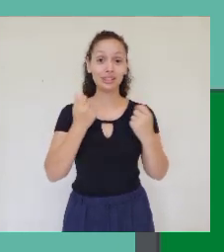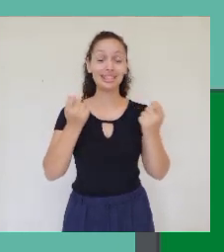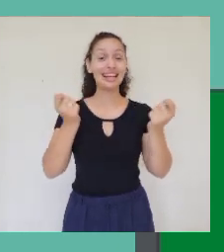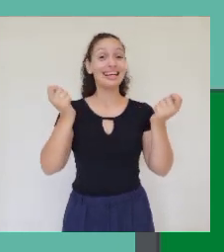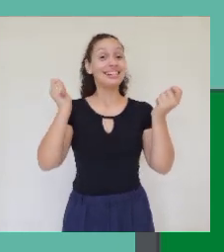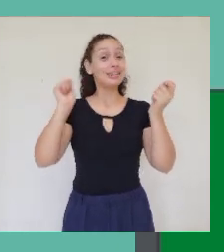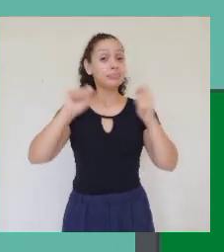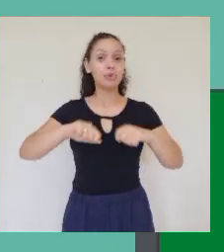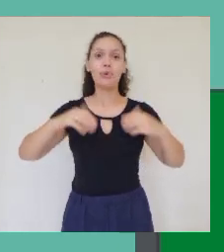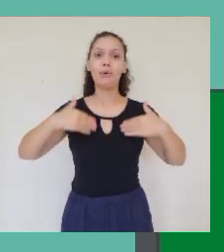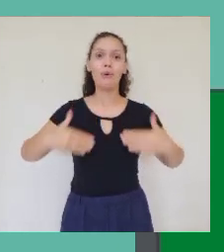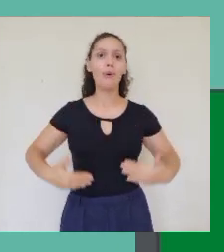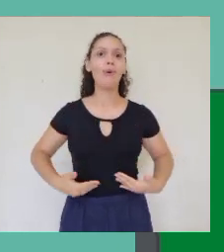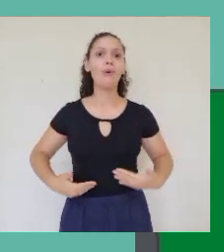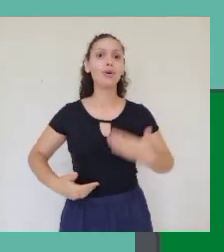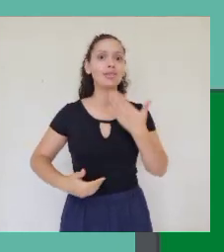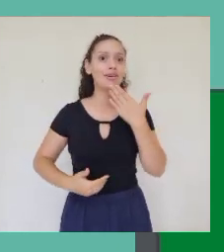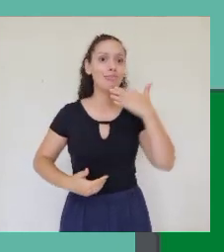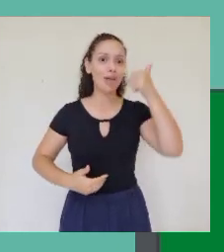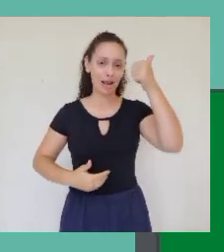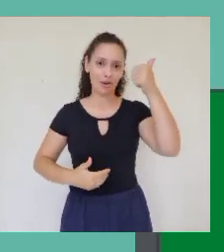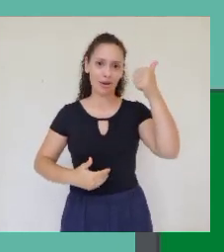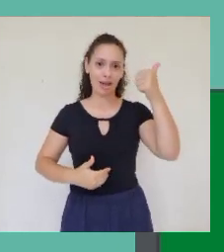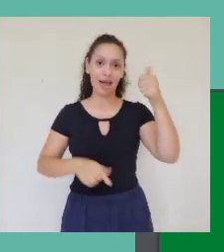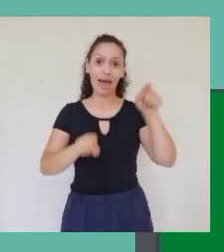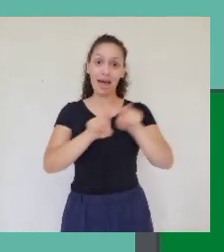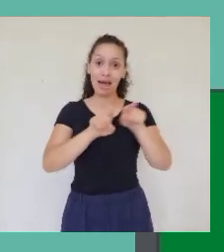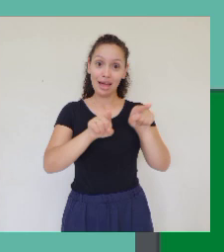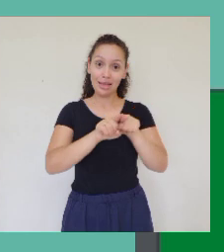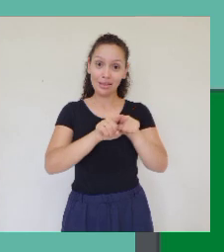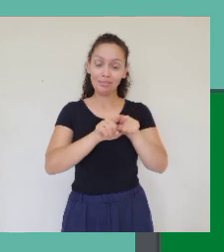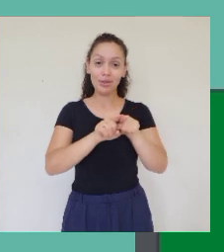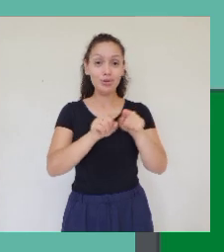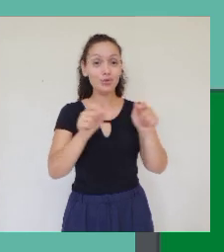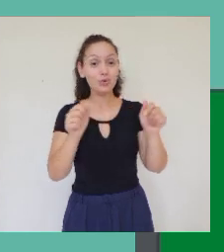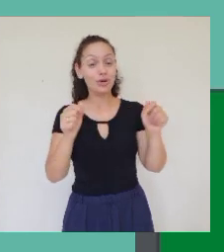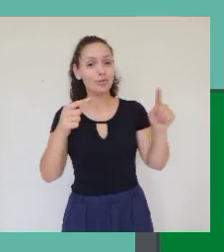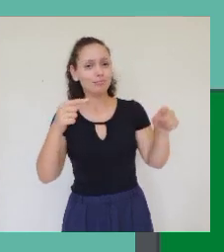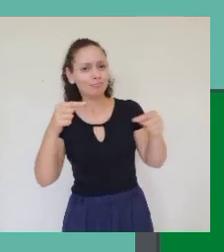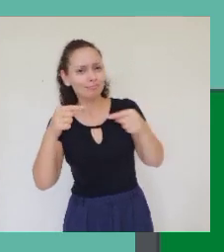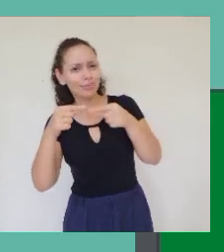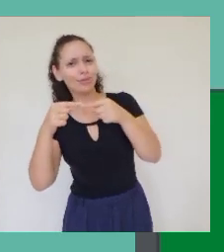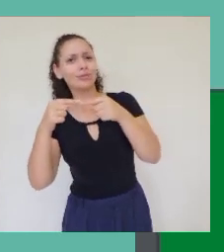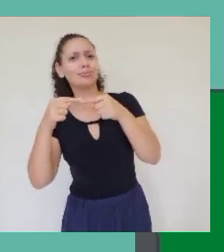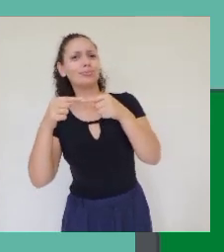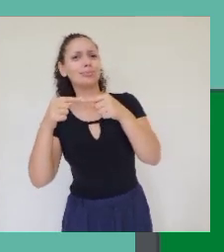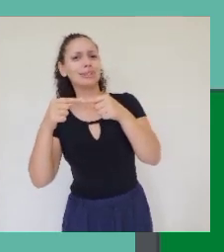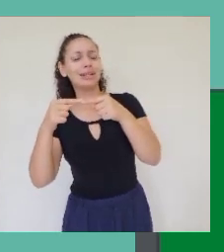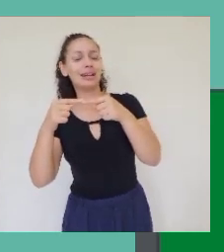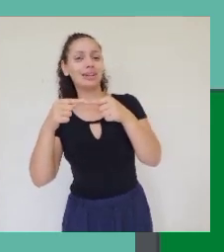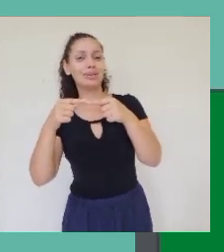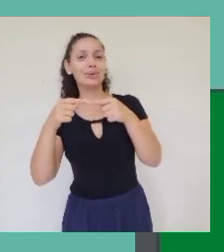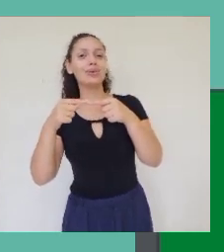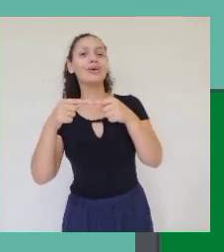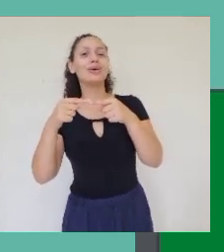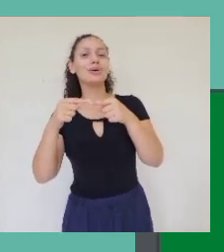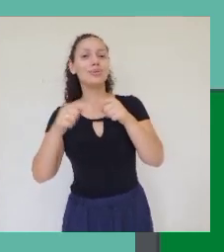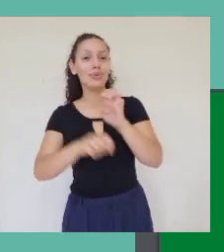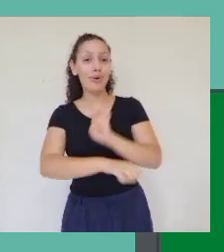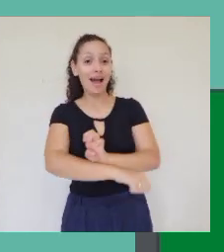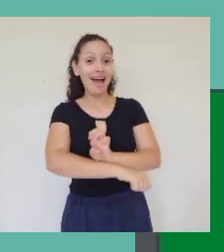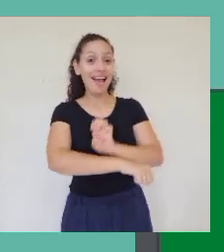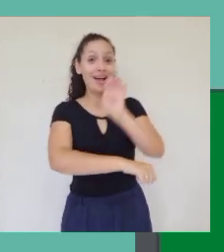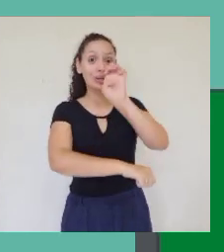todas as recomendações ergonômicas, você vai ter provavelmente uma menor chance de lesão e um maior rendimento nos